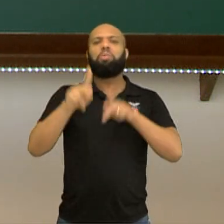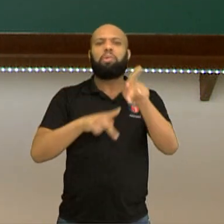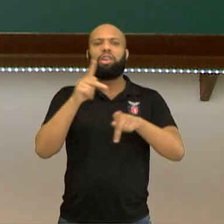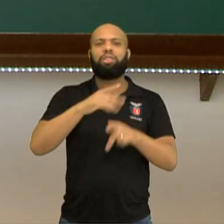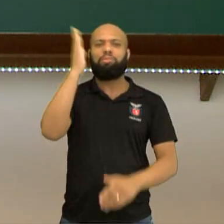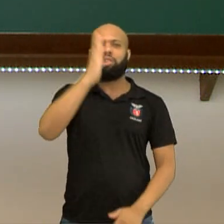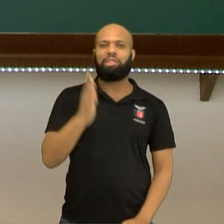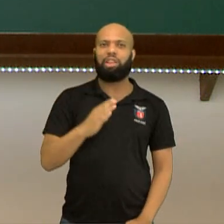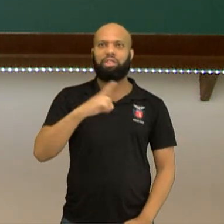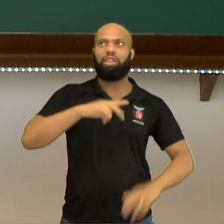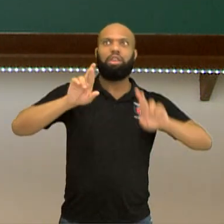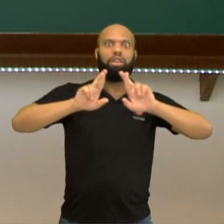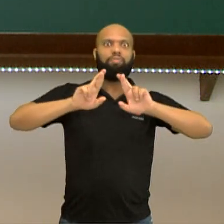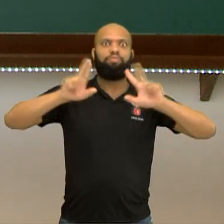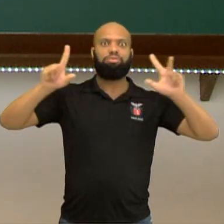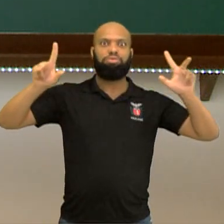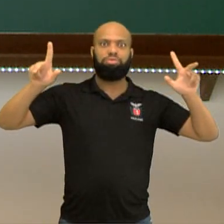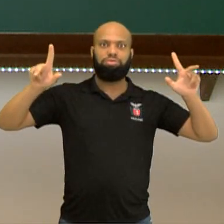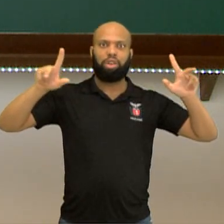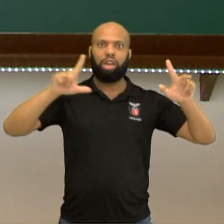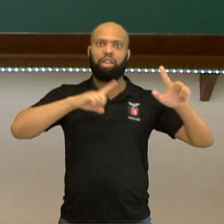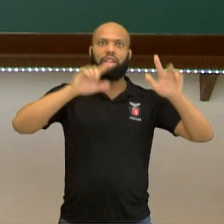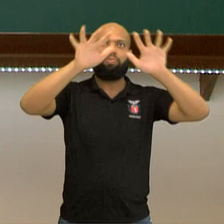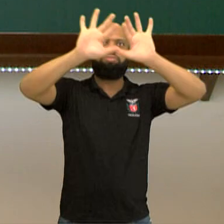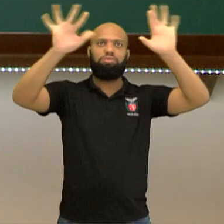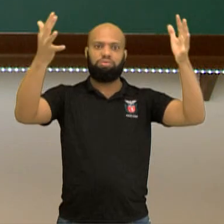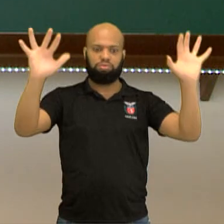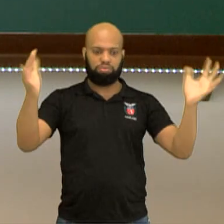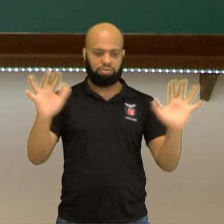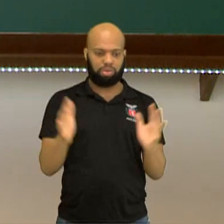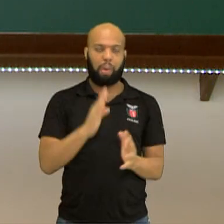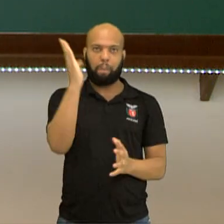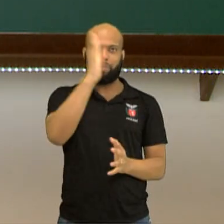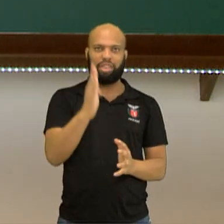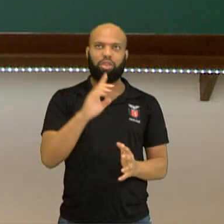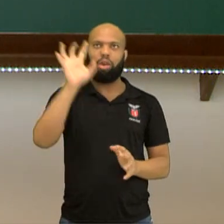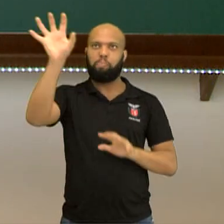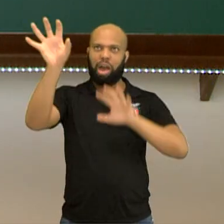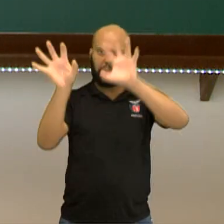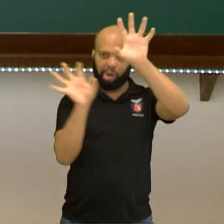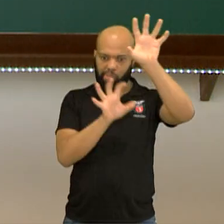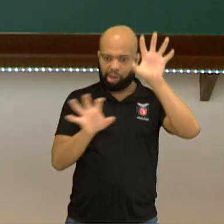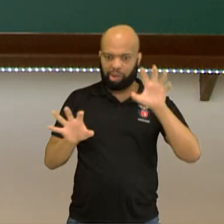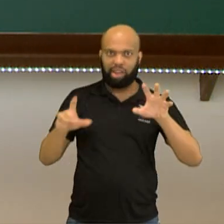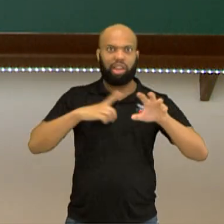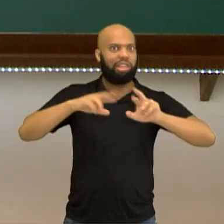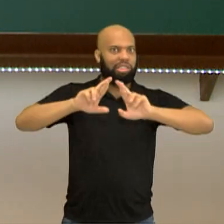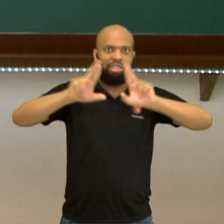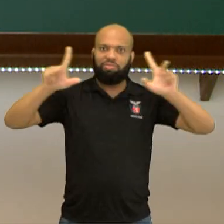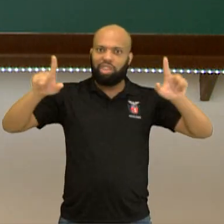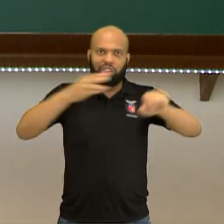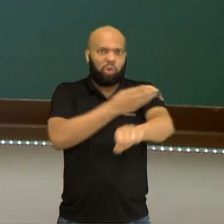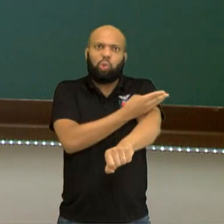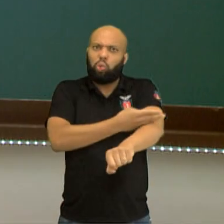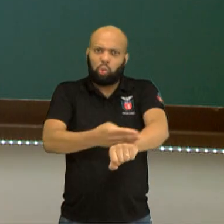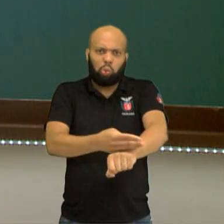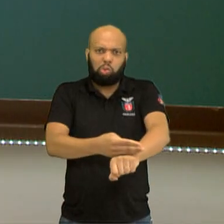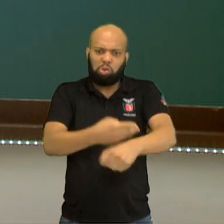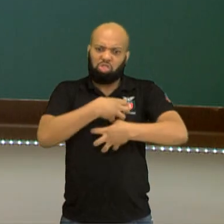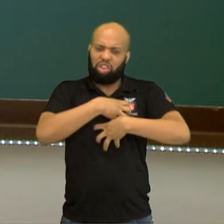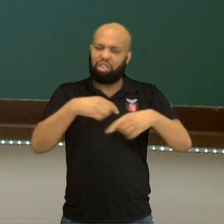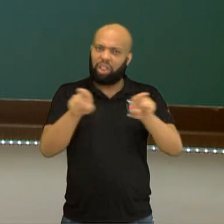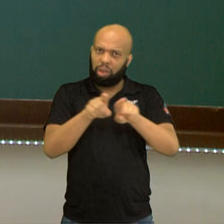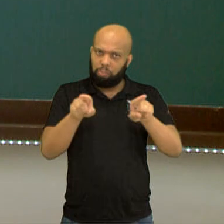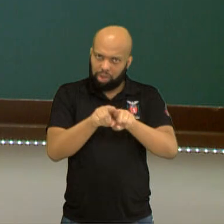apresenta tantas diferenças de hábitos e costumes? Será que tem relação com a ideia de miscigenação? Então, pensando